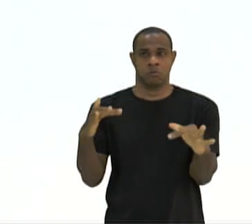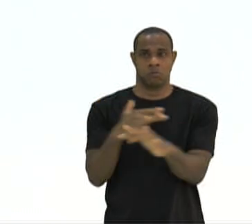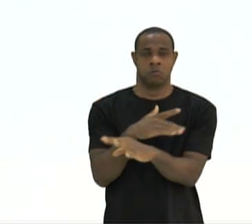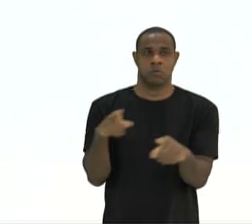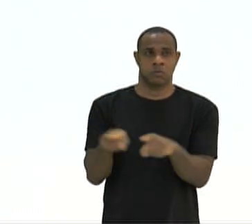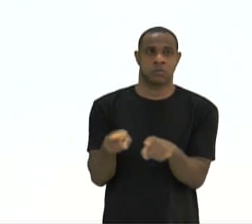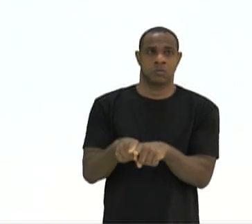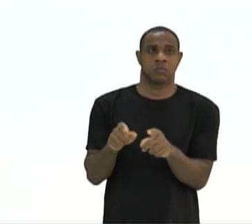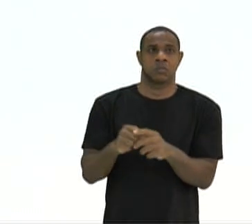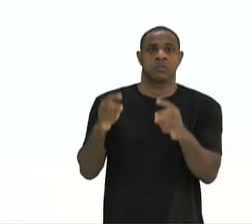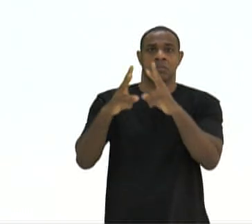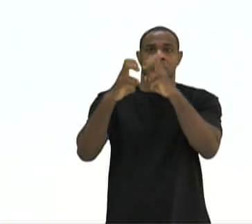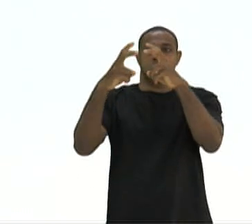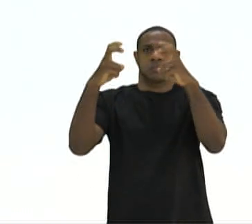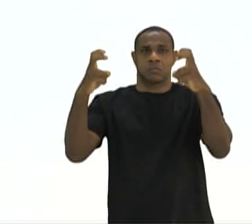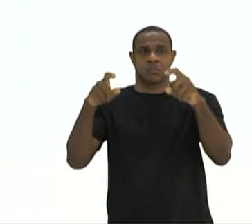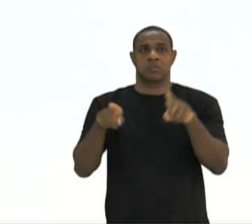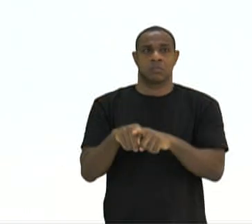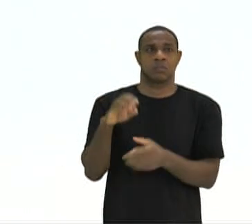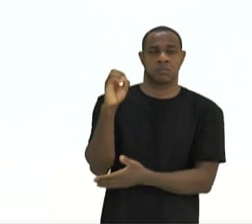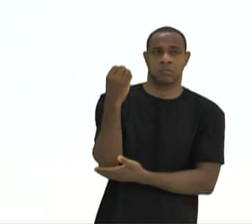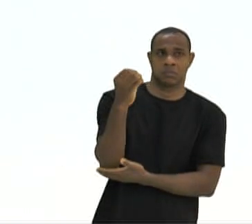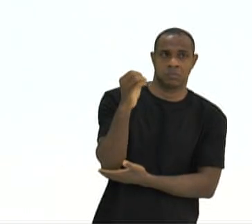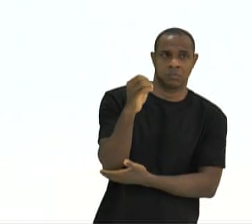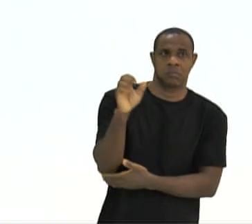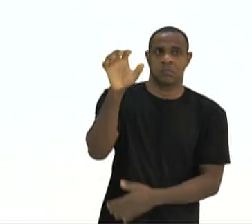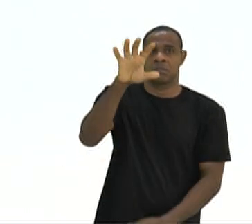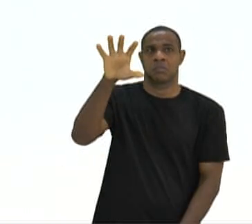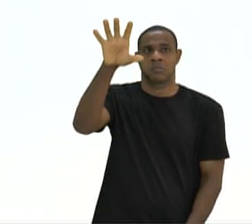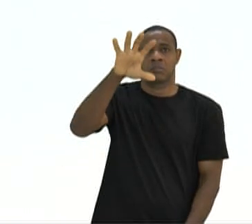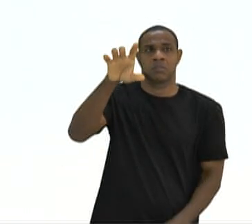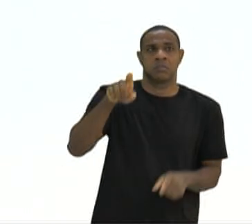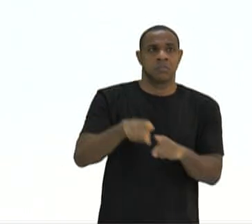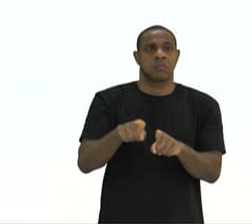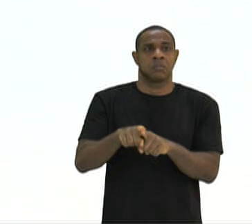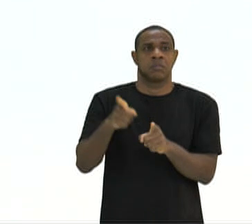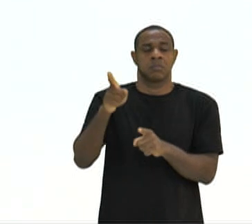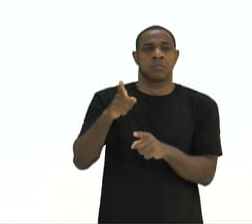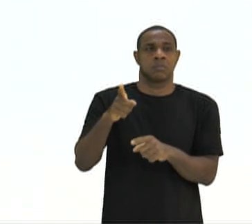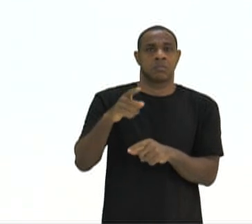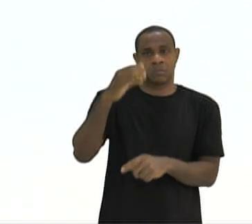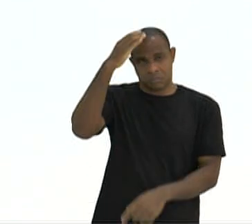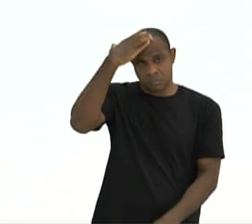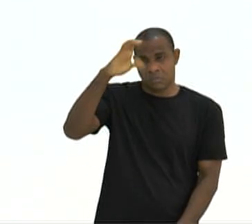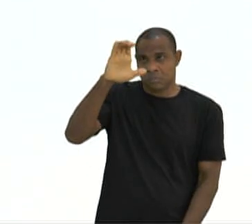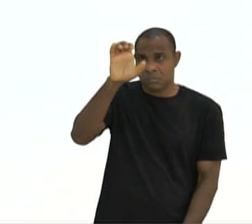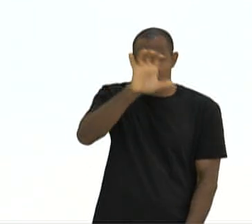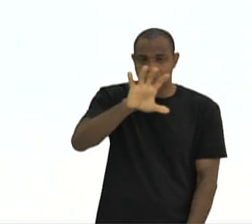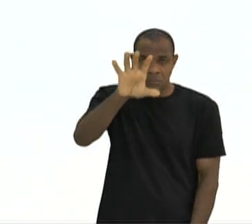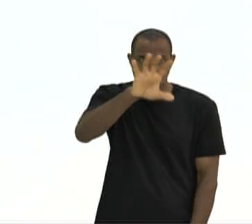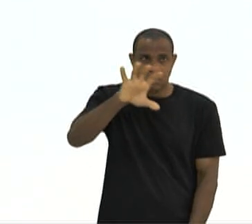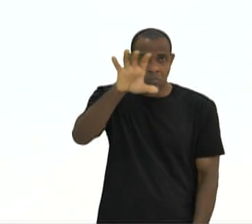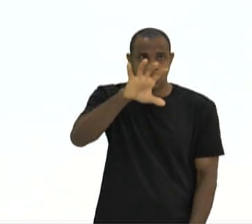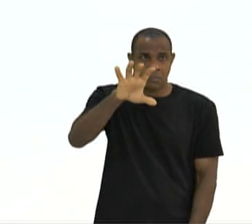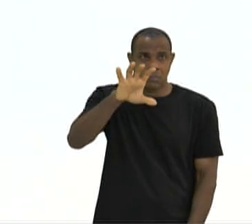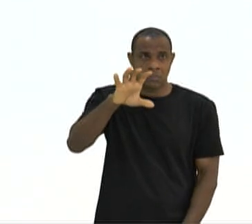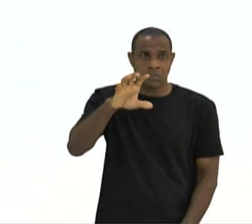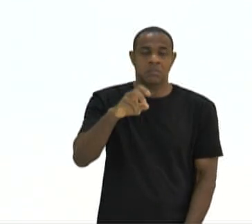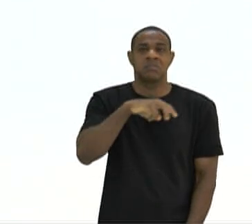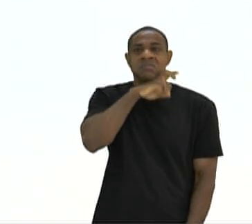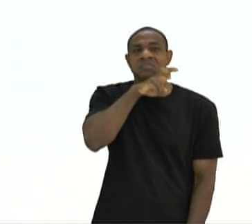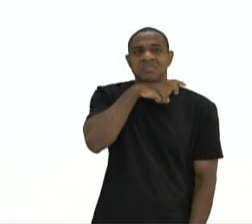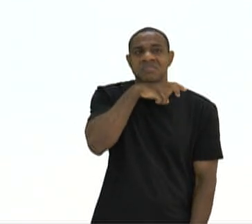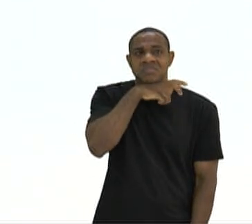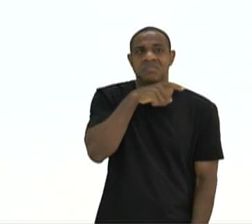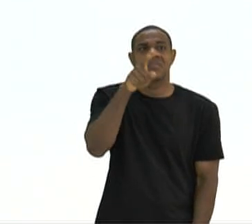aqui de Santa Catarina, do Vale do Itajaí e Joinville, como regiões aqui de Curitiba, Cascavel e